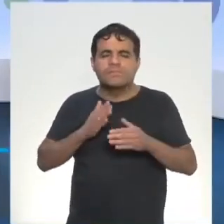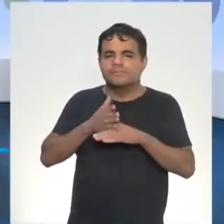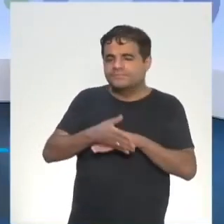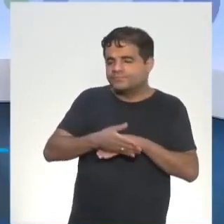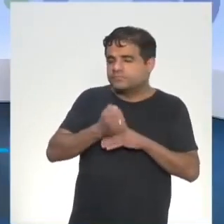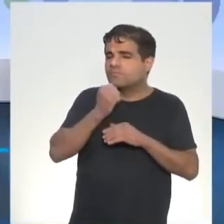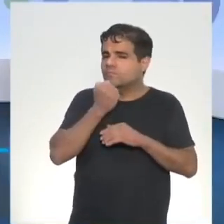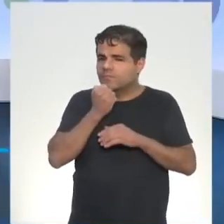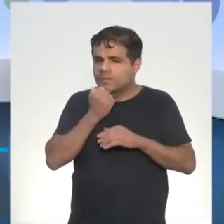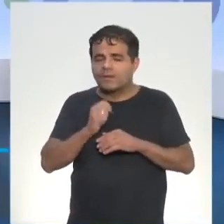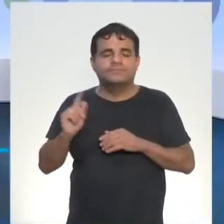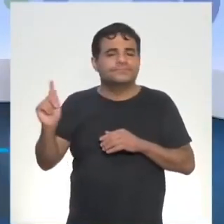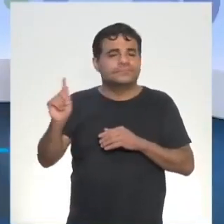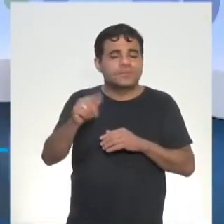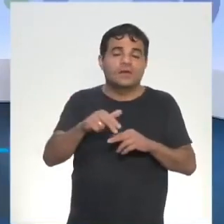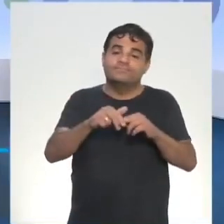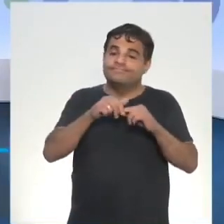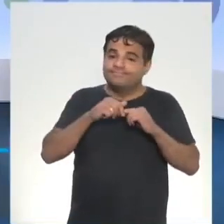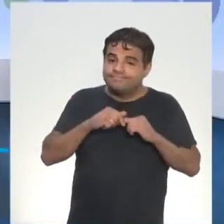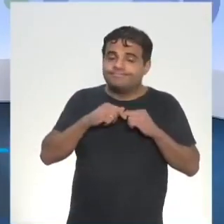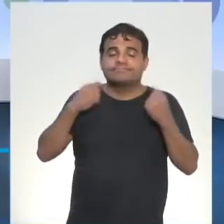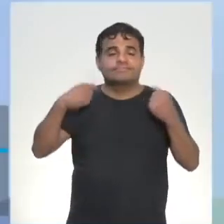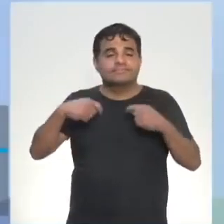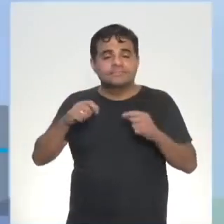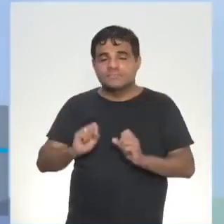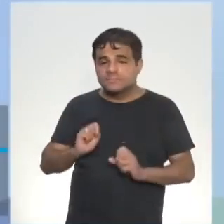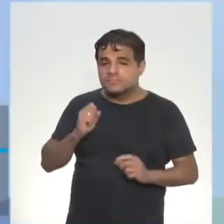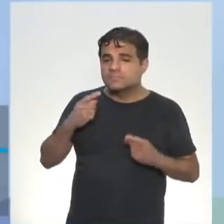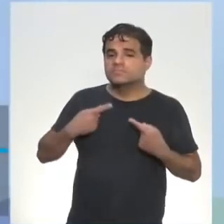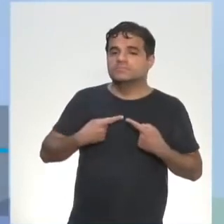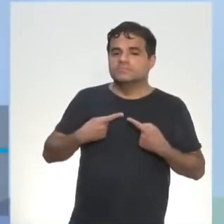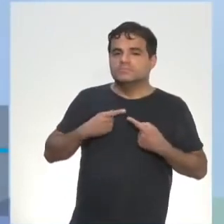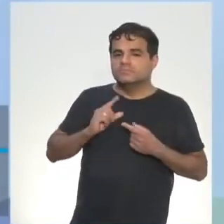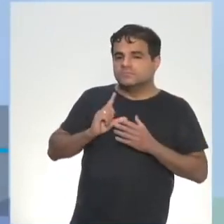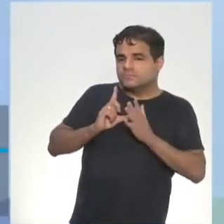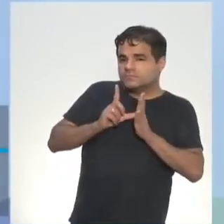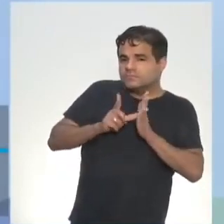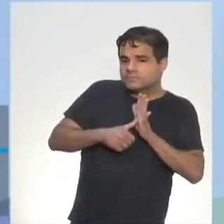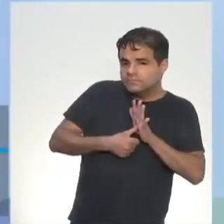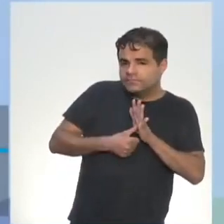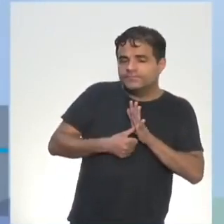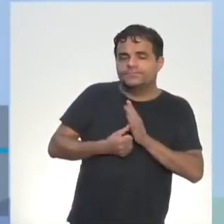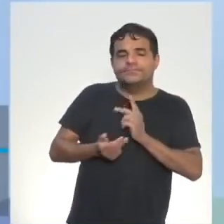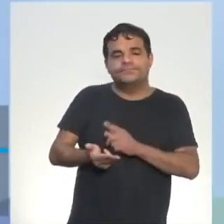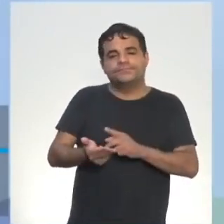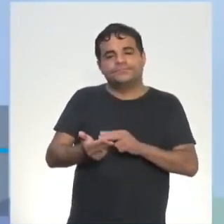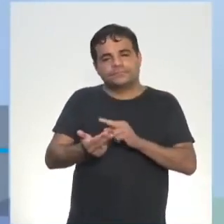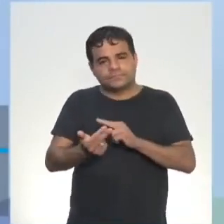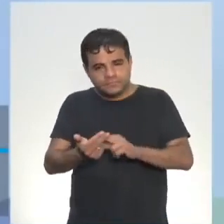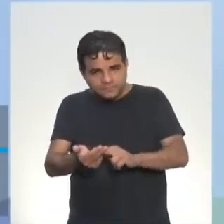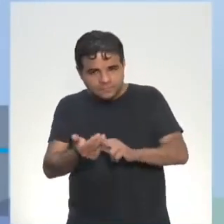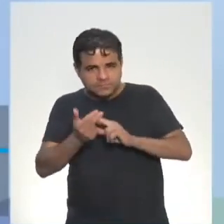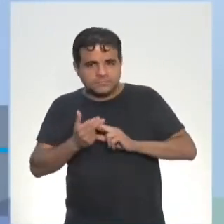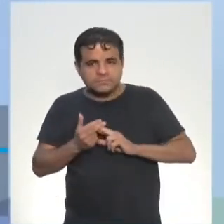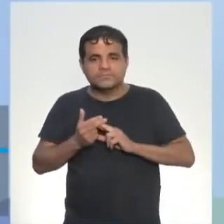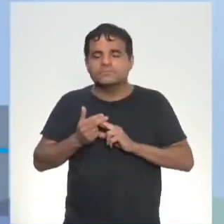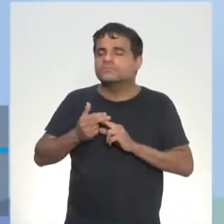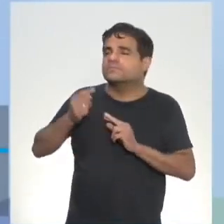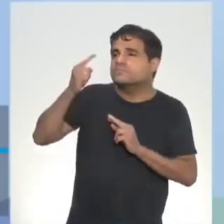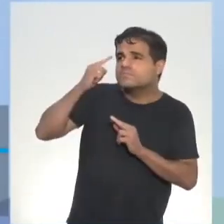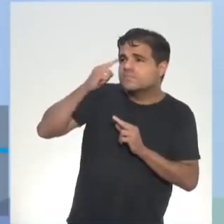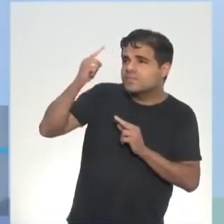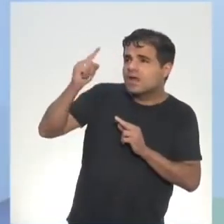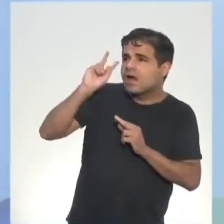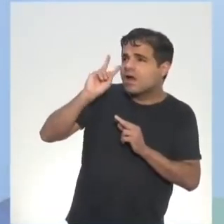ciência. É difícil. Exato. E aí, por causa disso, ele teve um reconhecimento tardio, então, por causa disso, né? E aí, gente,